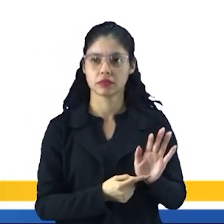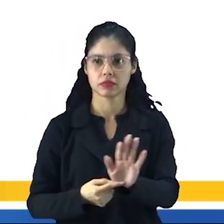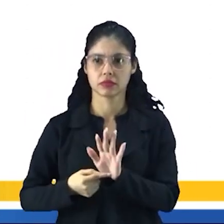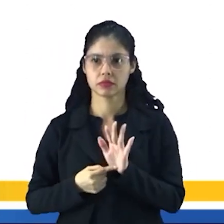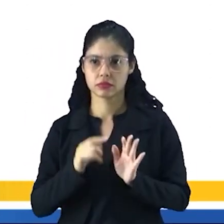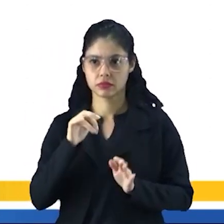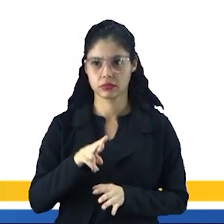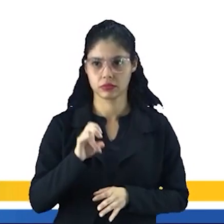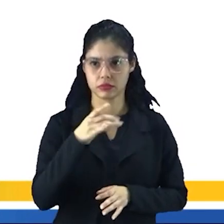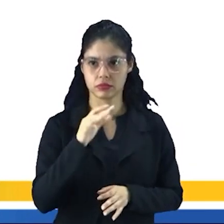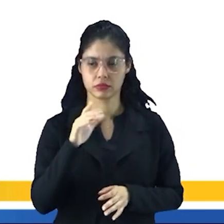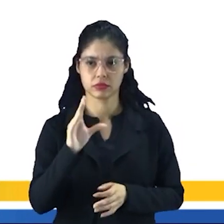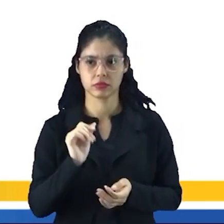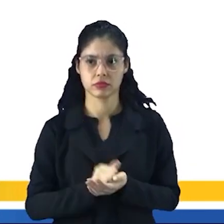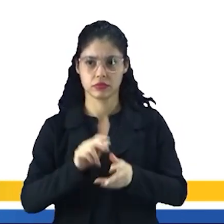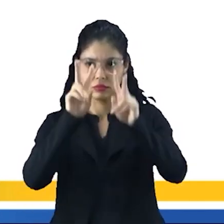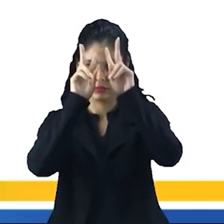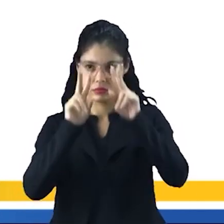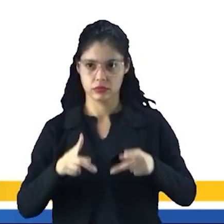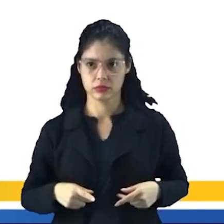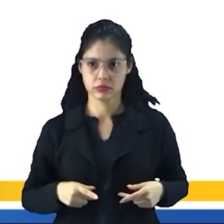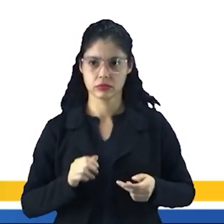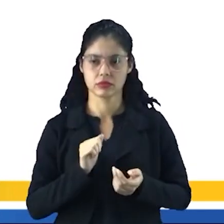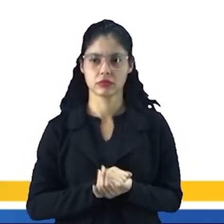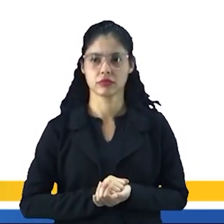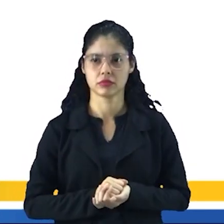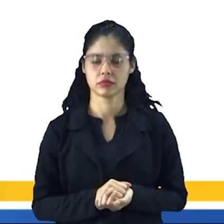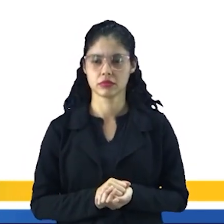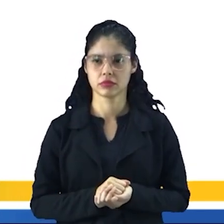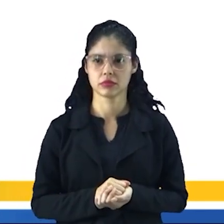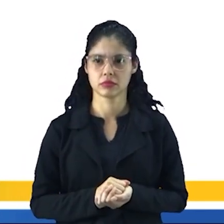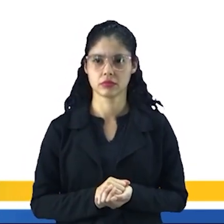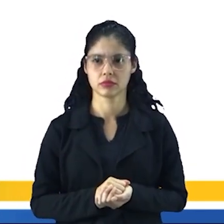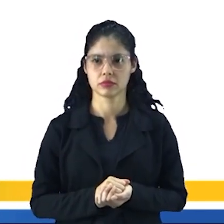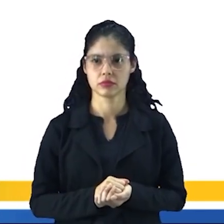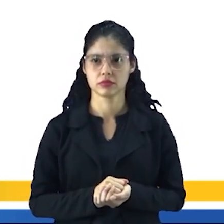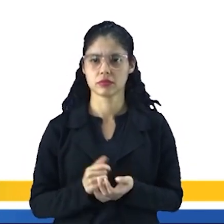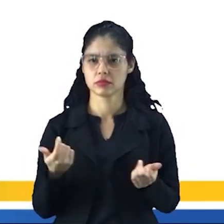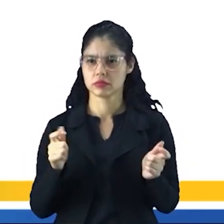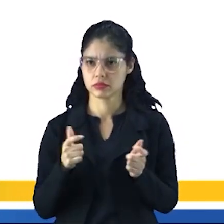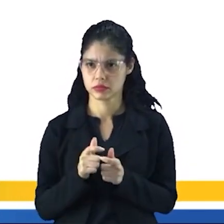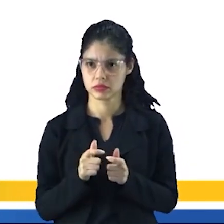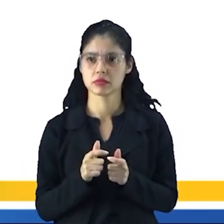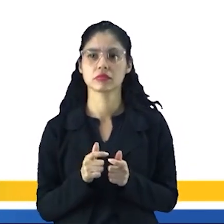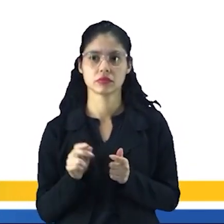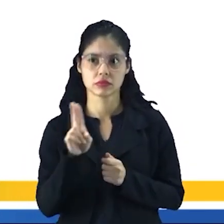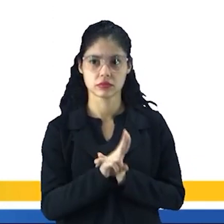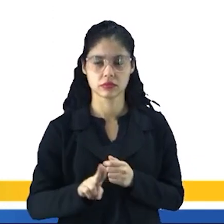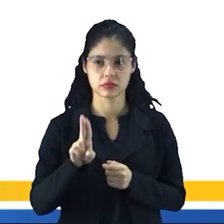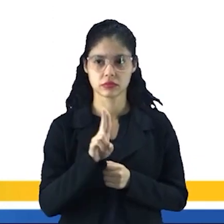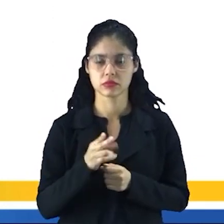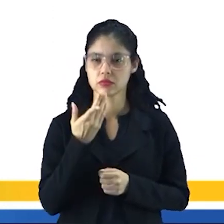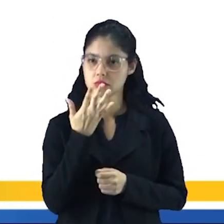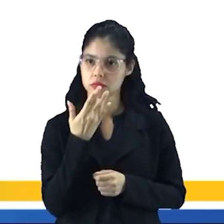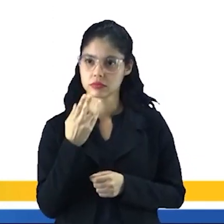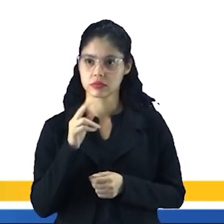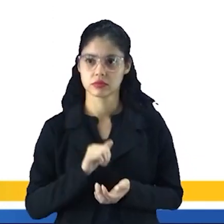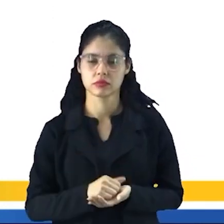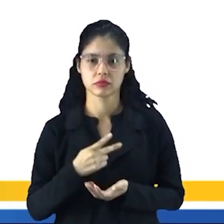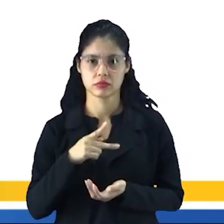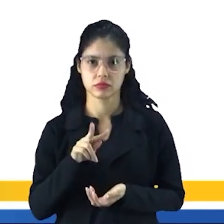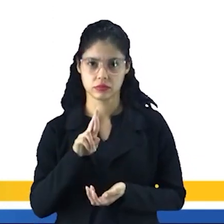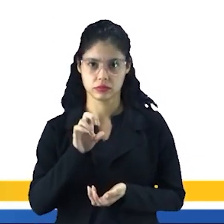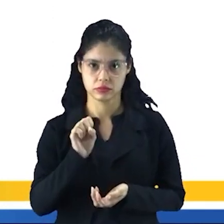a representação das inquietações do ser humano, a simplificação das formas e o uso